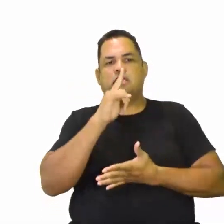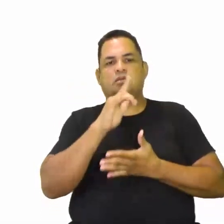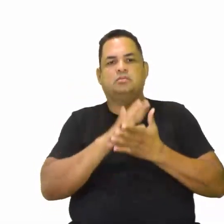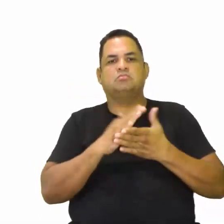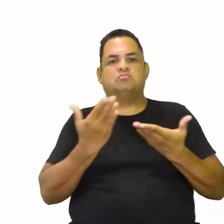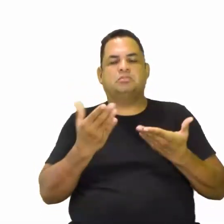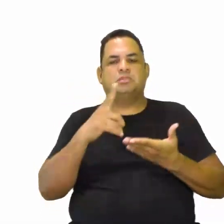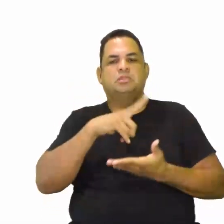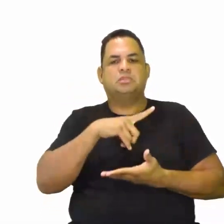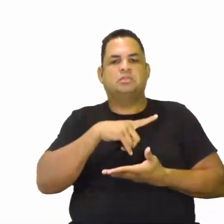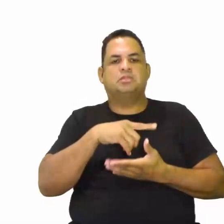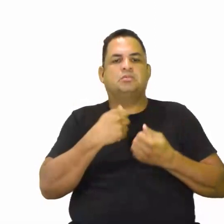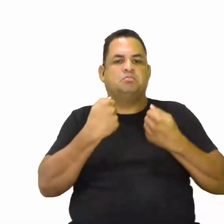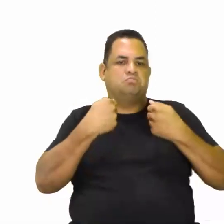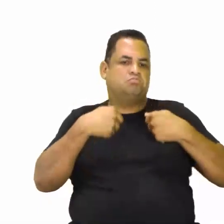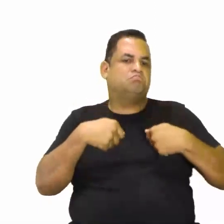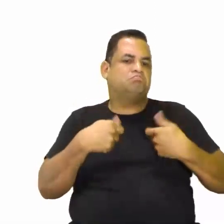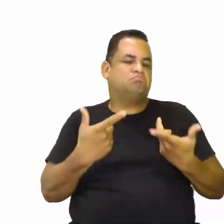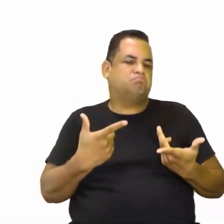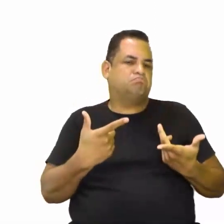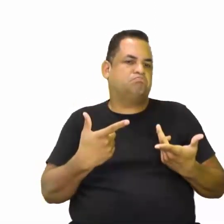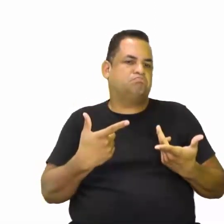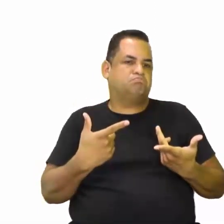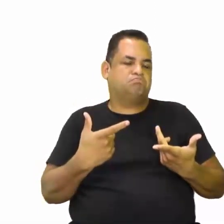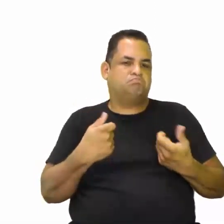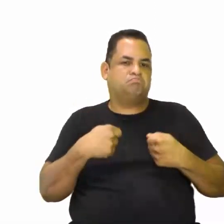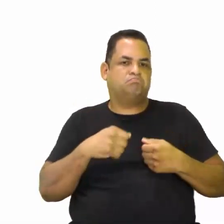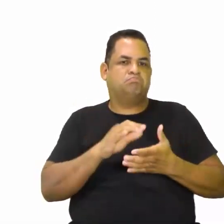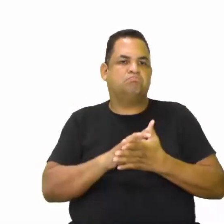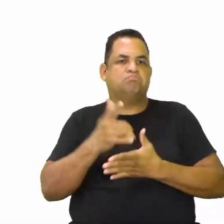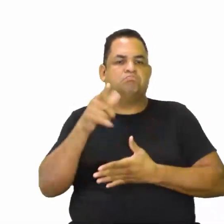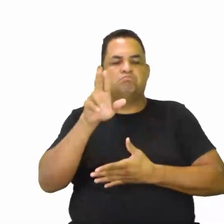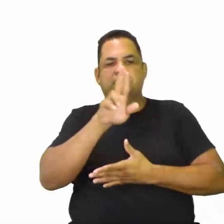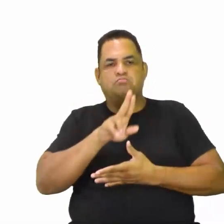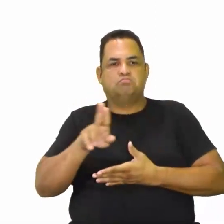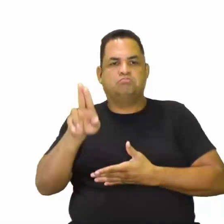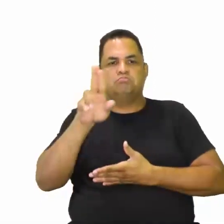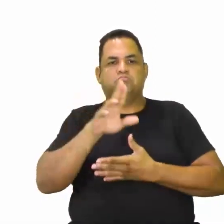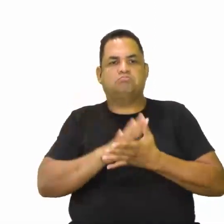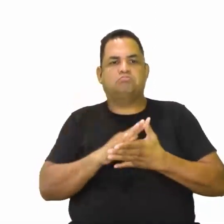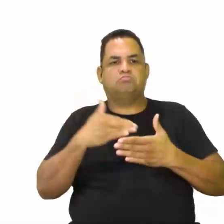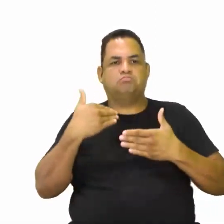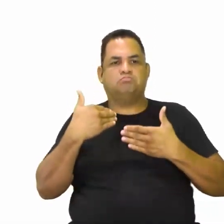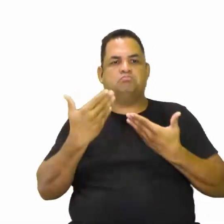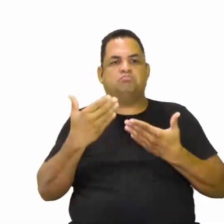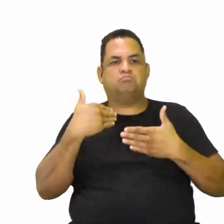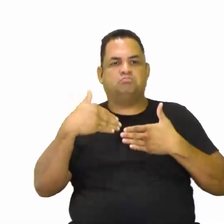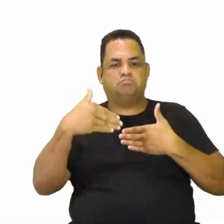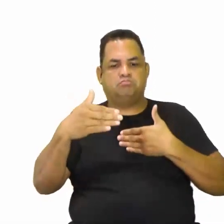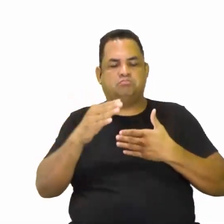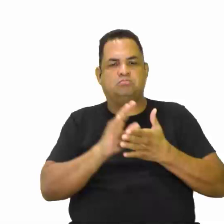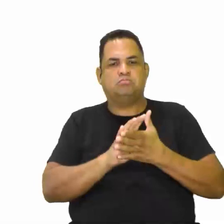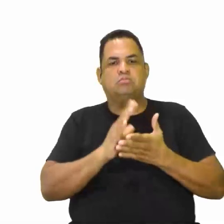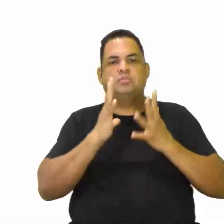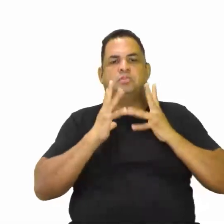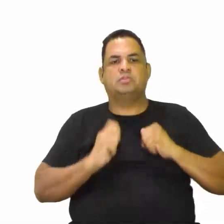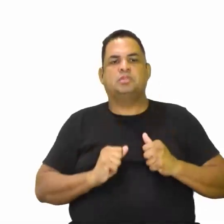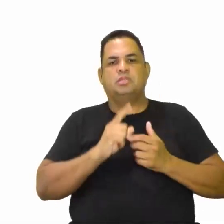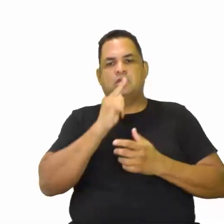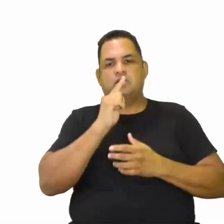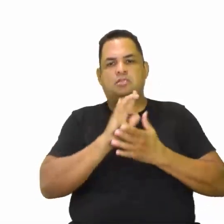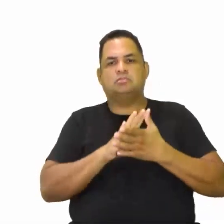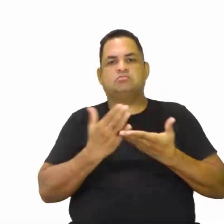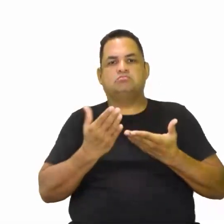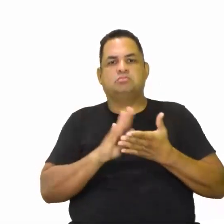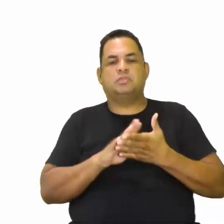ela potável, né? Para você conseguir utilizá-la. no dia a dia. Então, o tratamento de água destina-se no